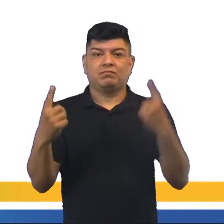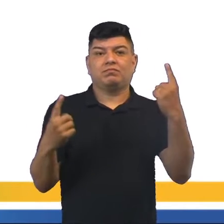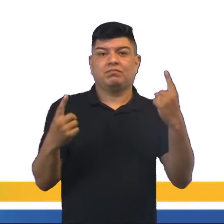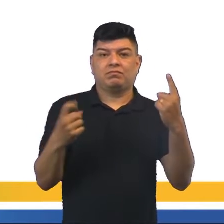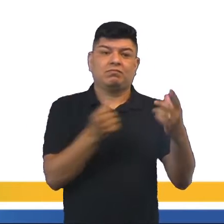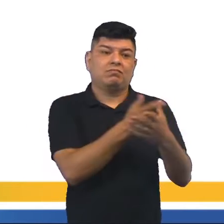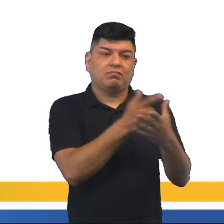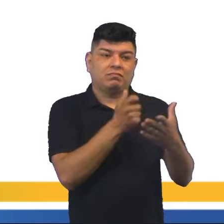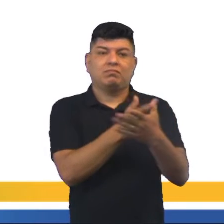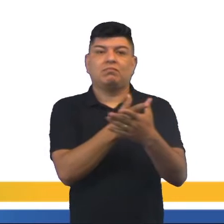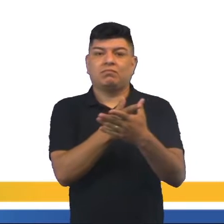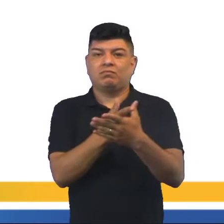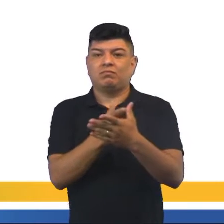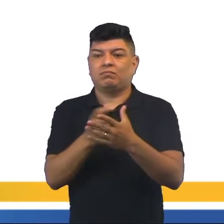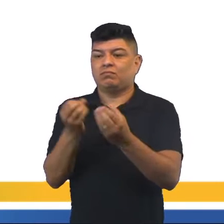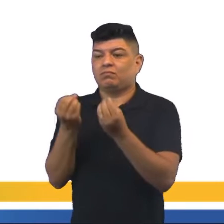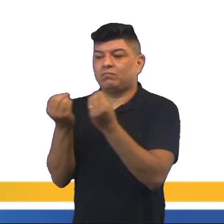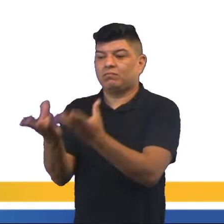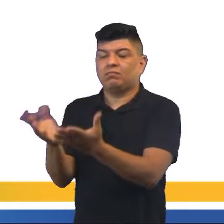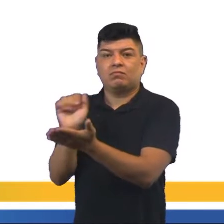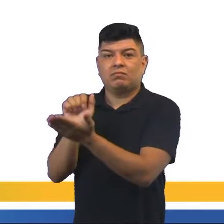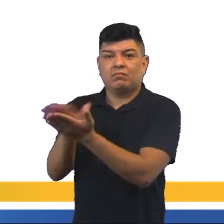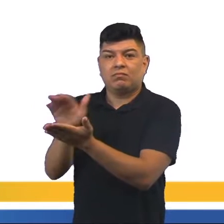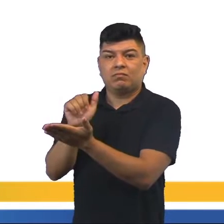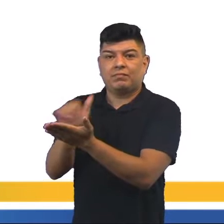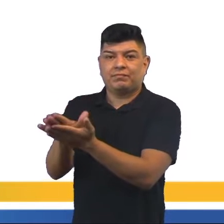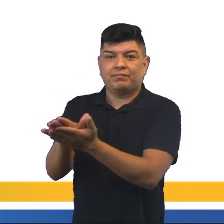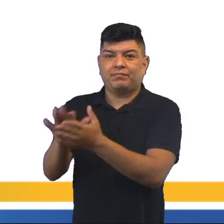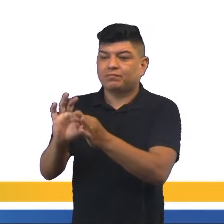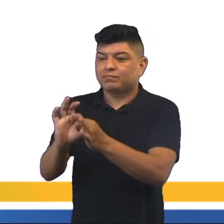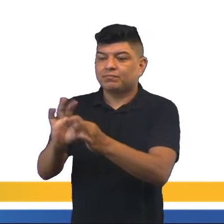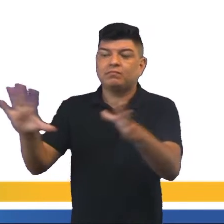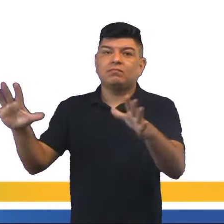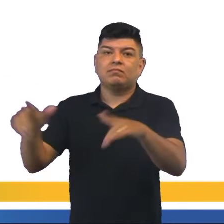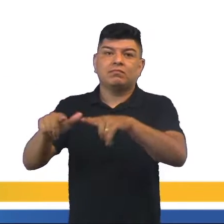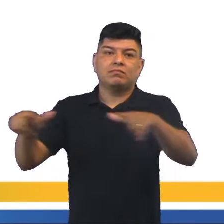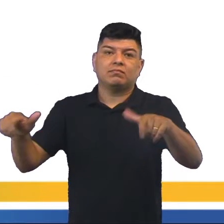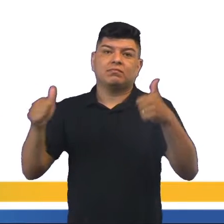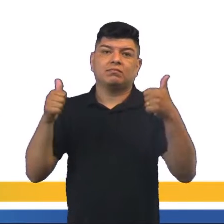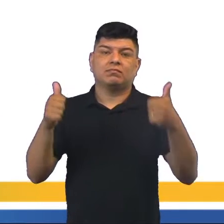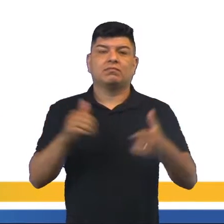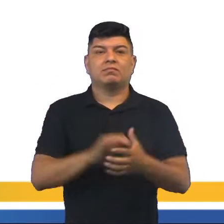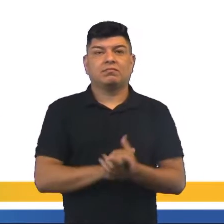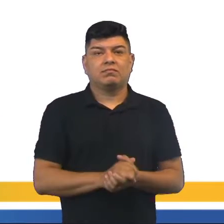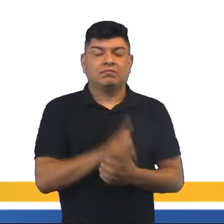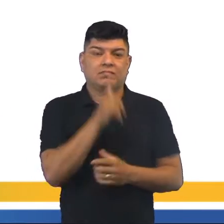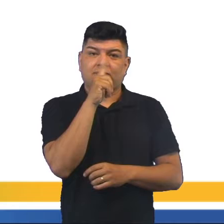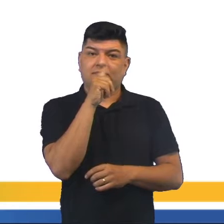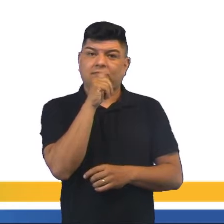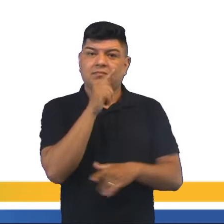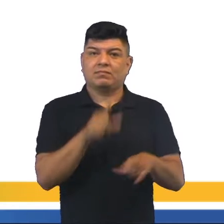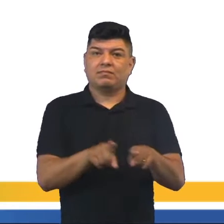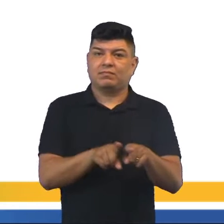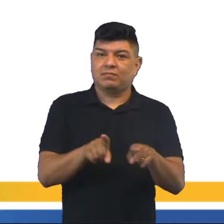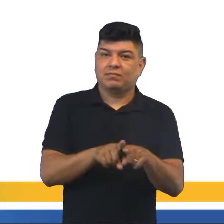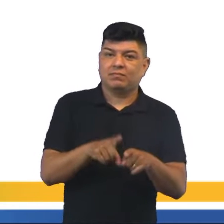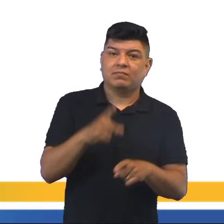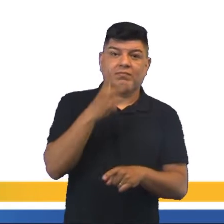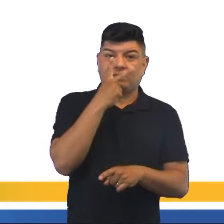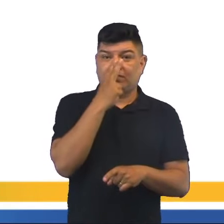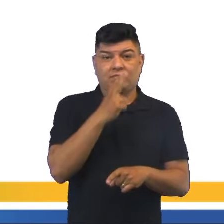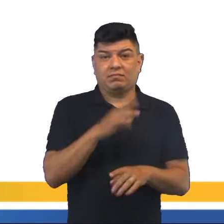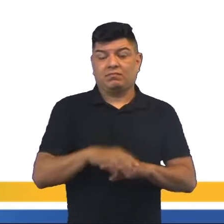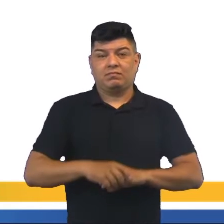consumo finalmente vai para os lixões, e esses lixões a céu aberto, ok? E a questão da água, também